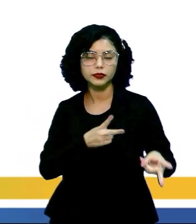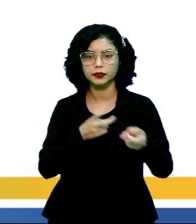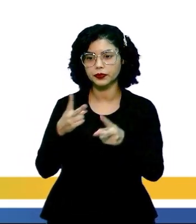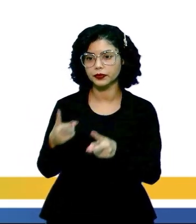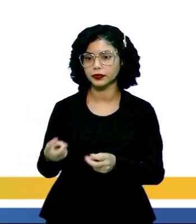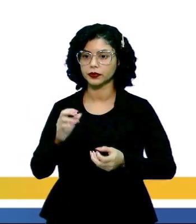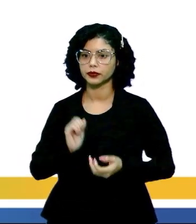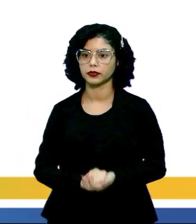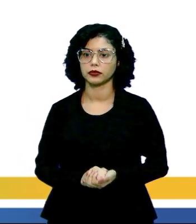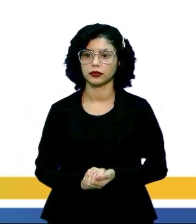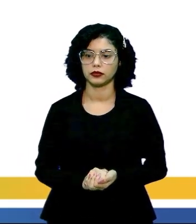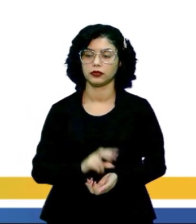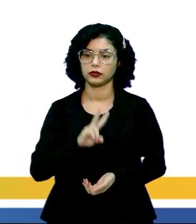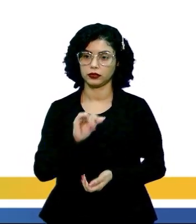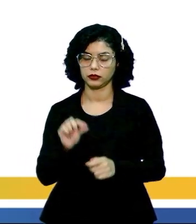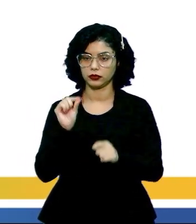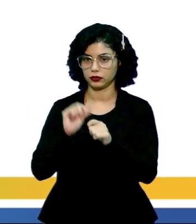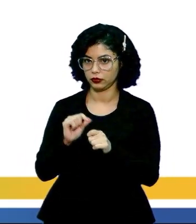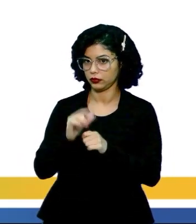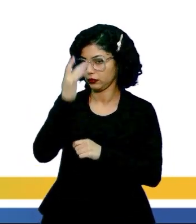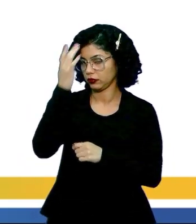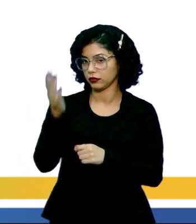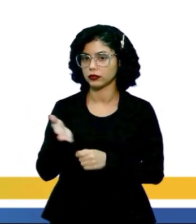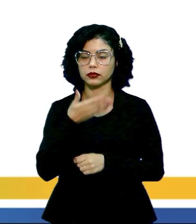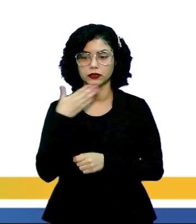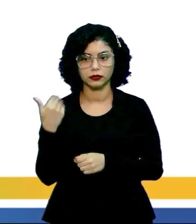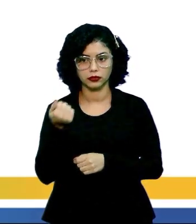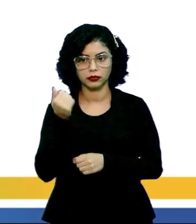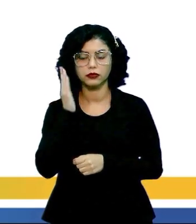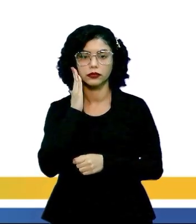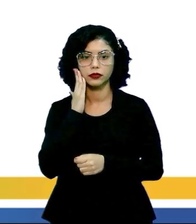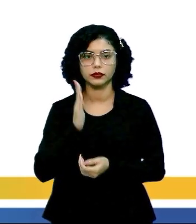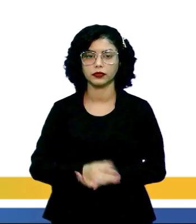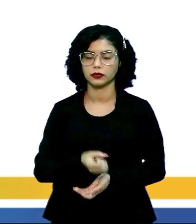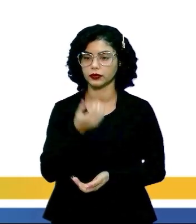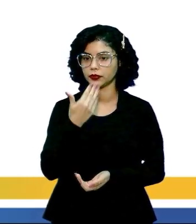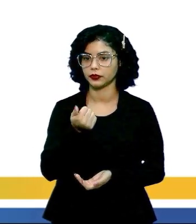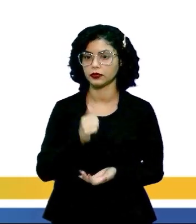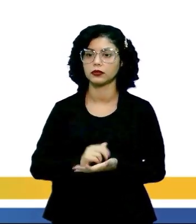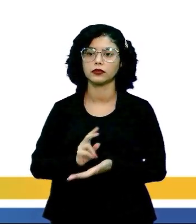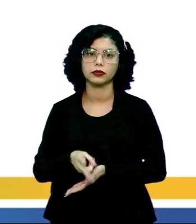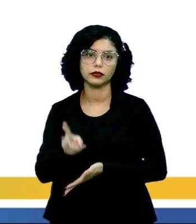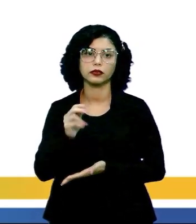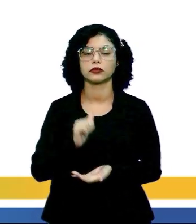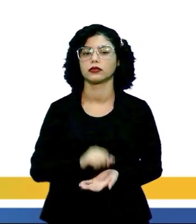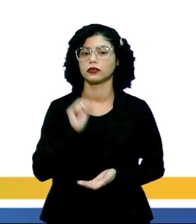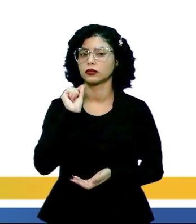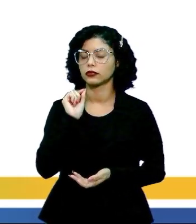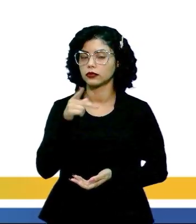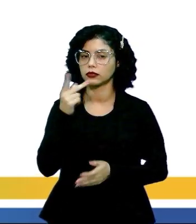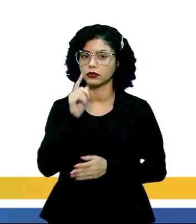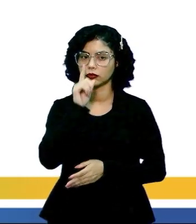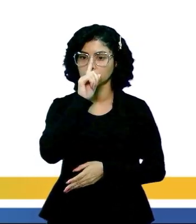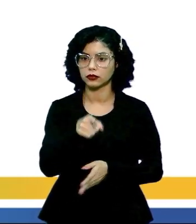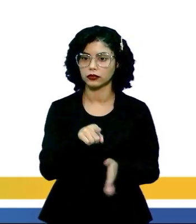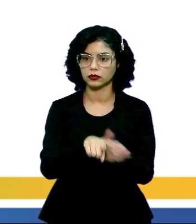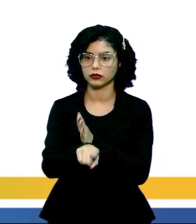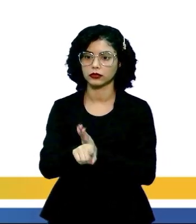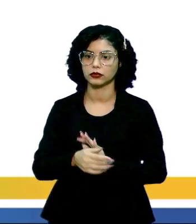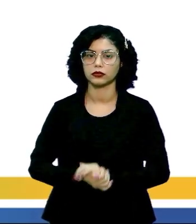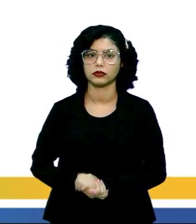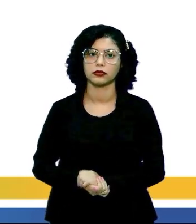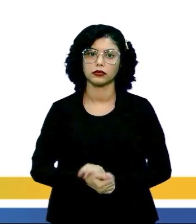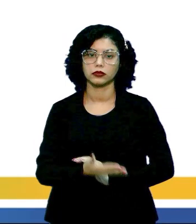observar que ele vai ser fácil de ser entendido. Tudo bem? Então lá, continuando. Olha o que diz o comando da questão.